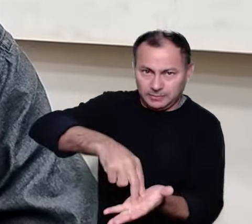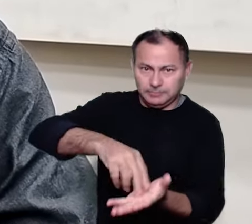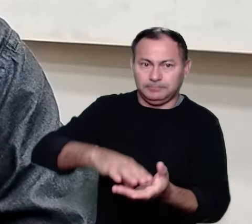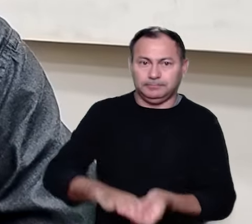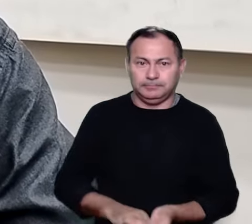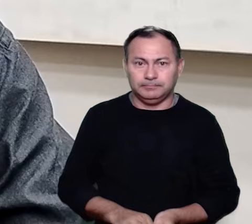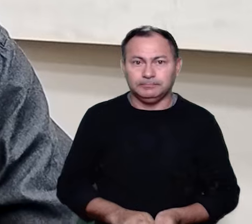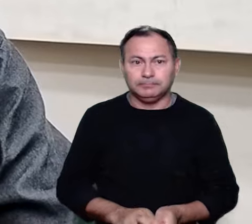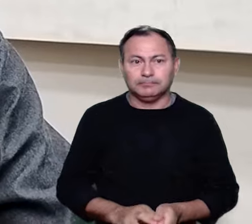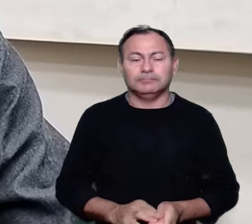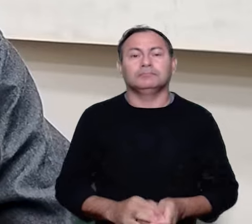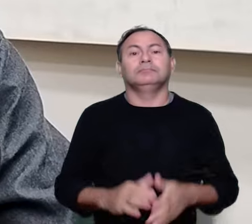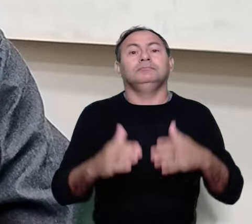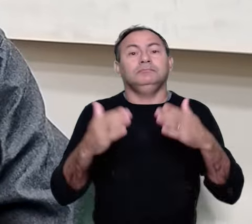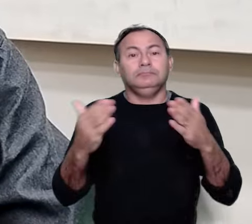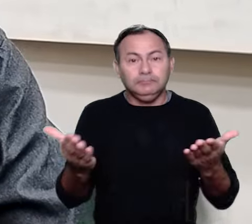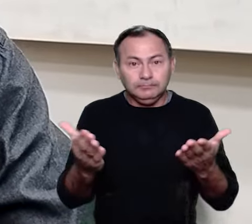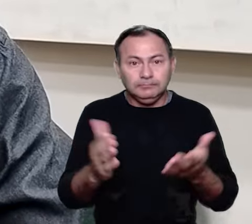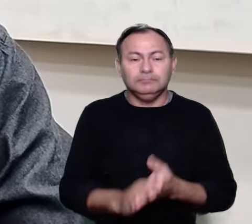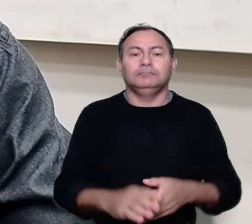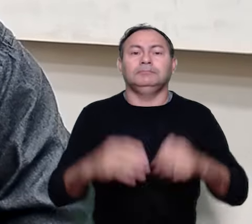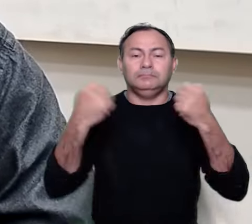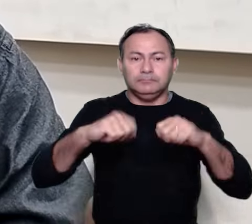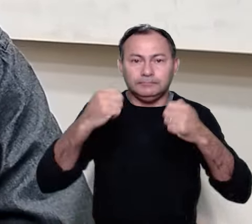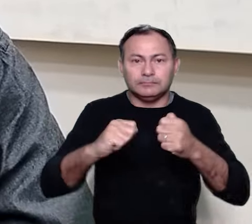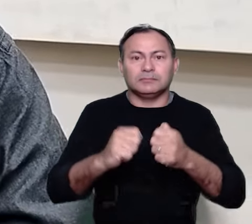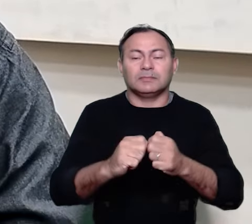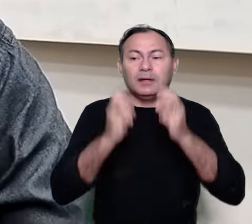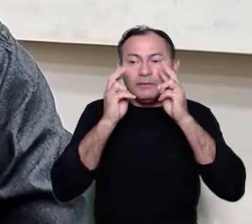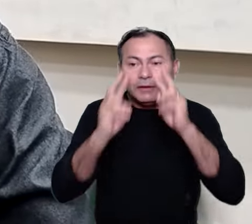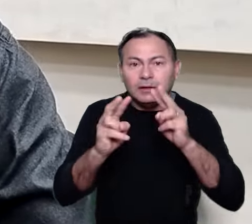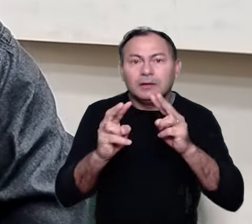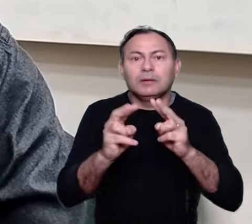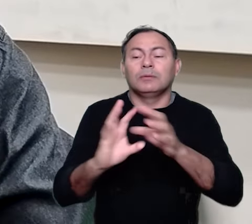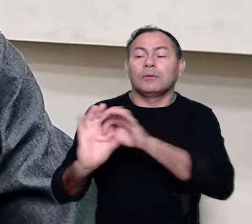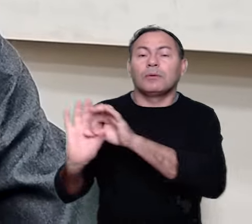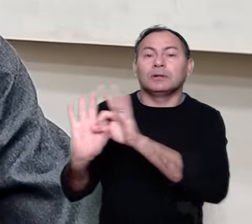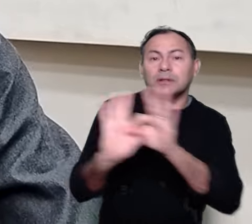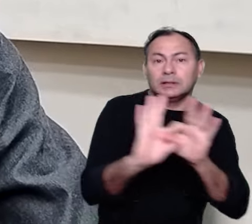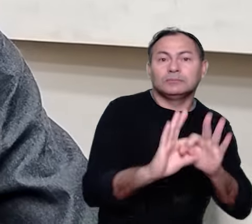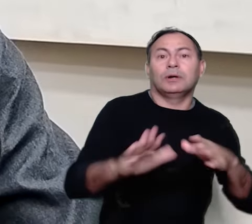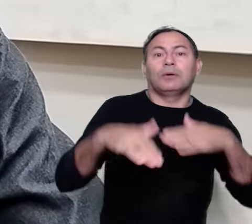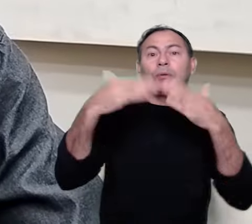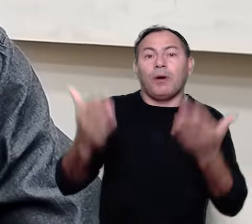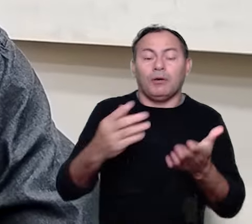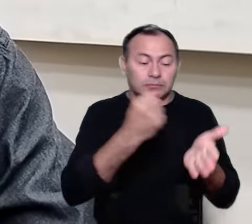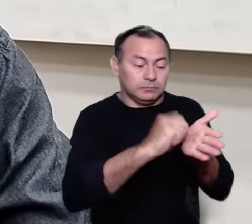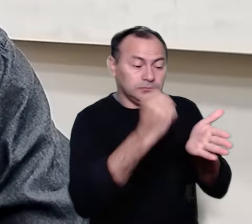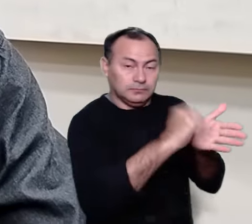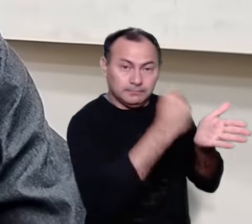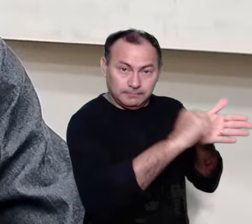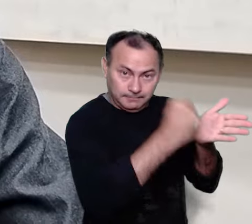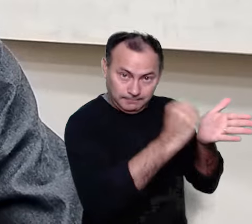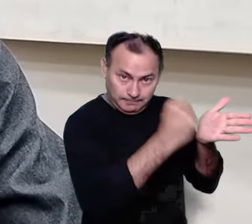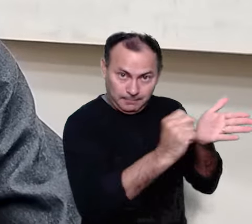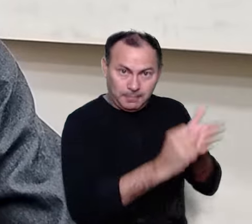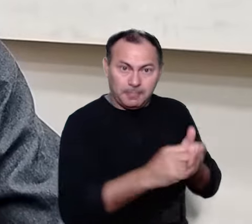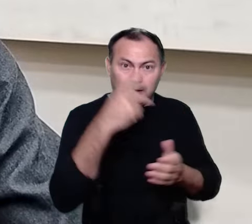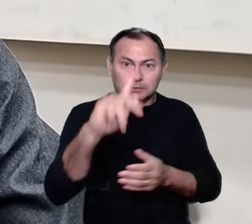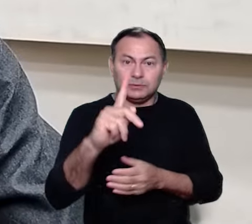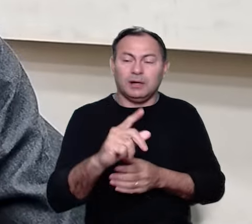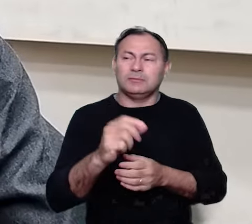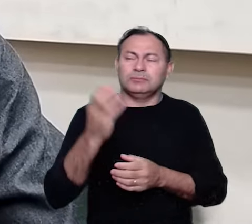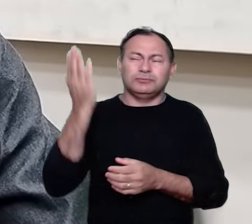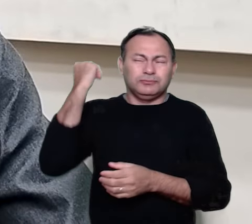povo possa participar. No entanto, é necessário considerar o contexto no qual ele foi